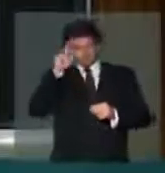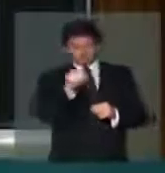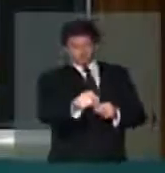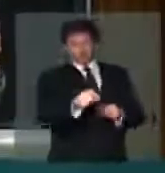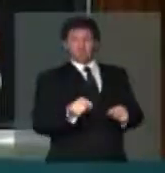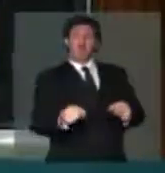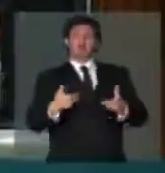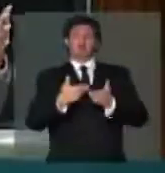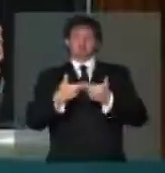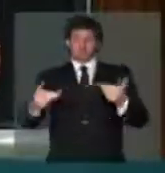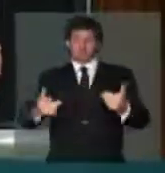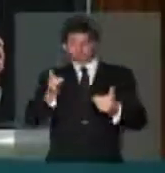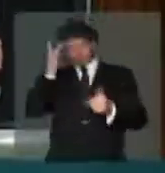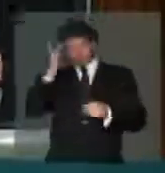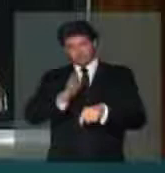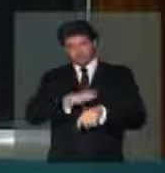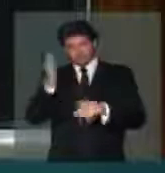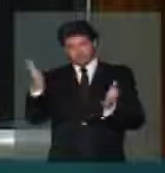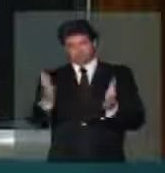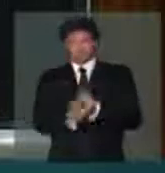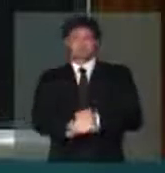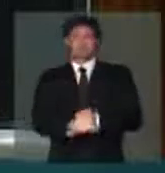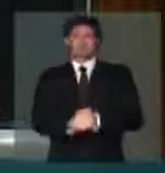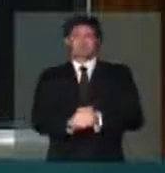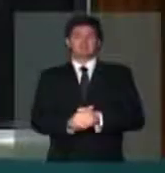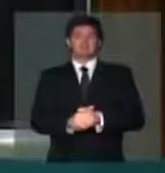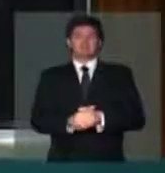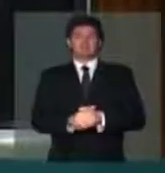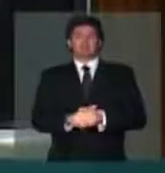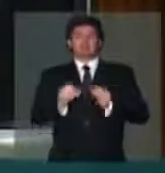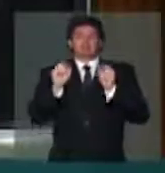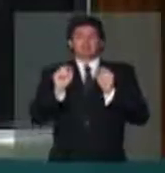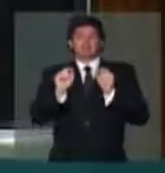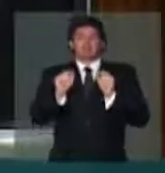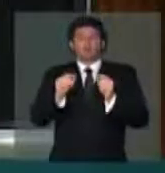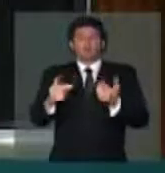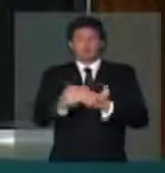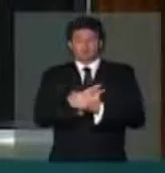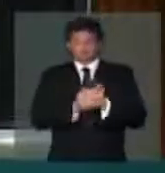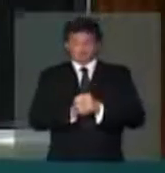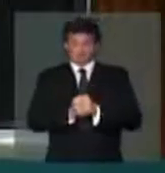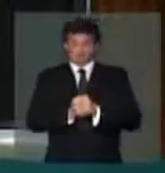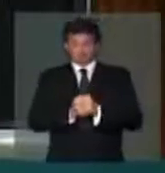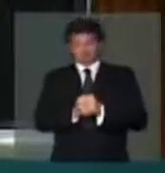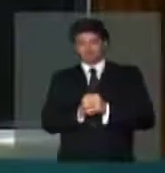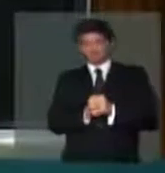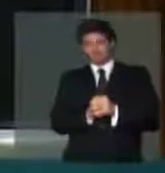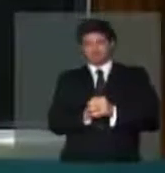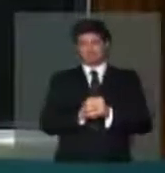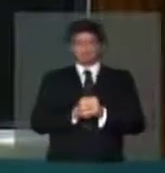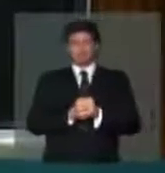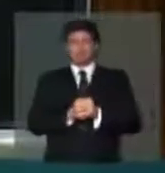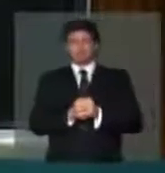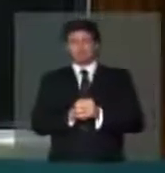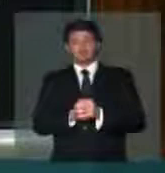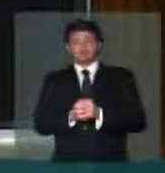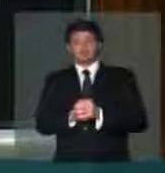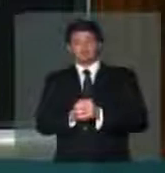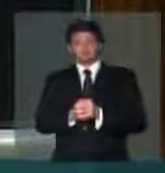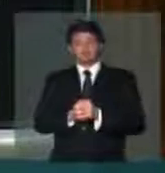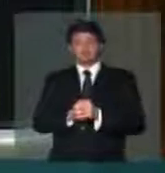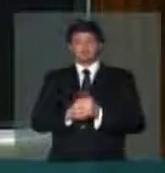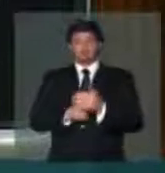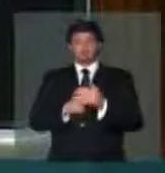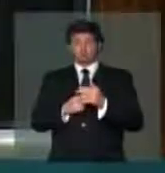as coisas facilitam. O que é que acontece? É que um levantamento